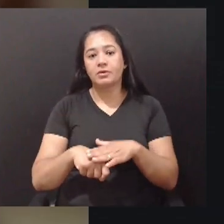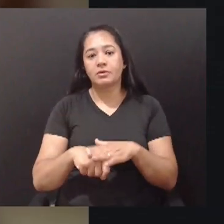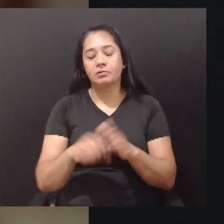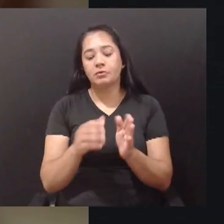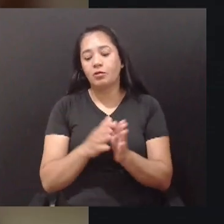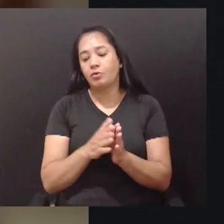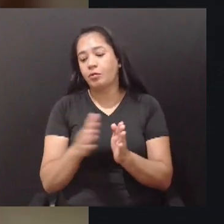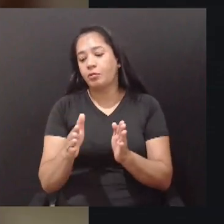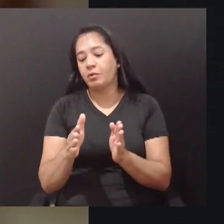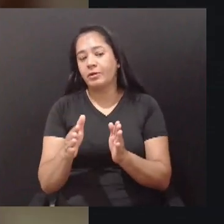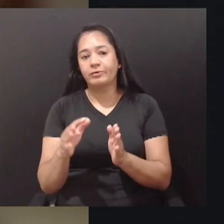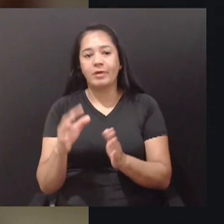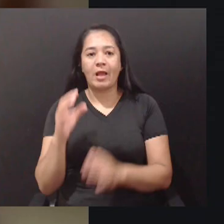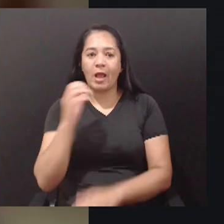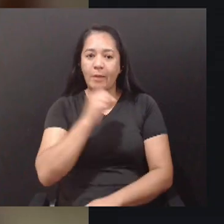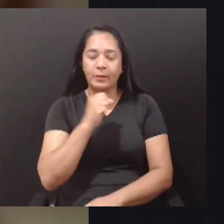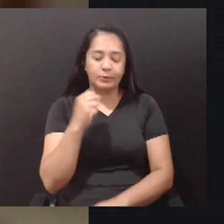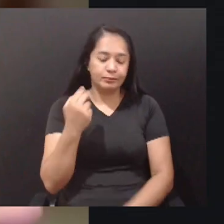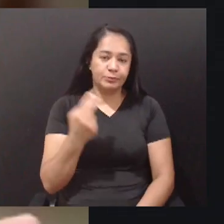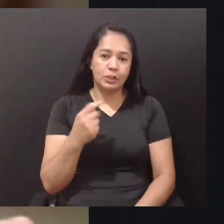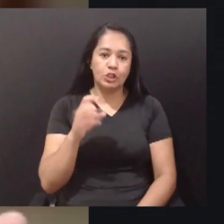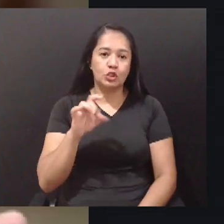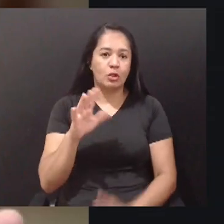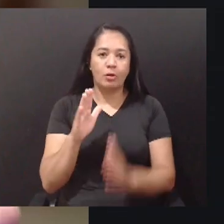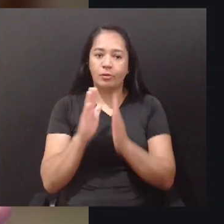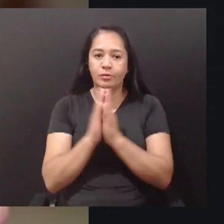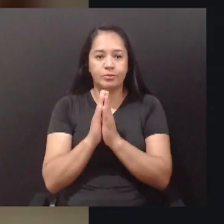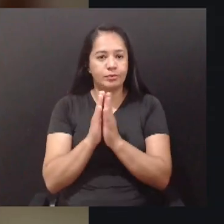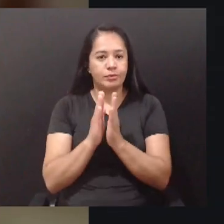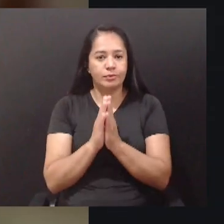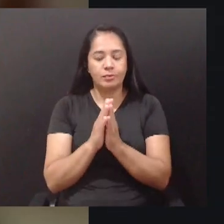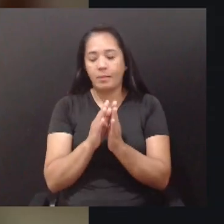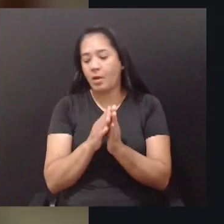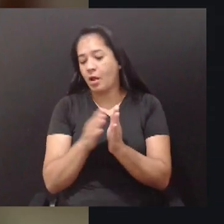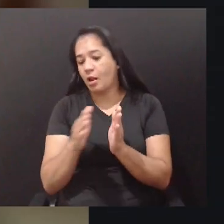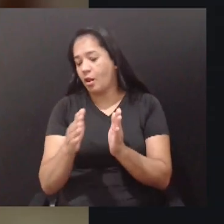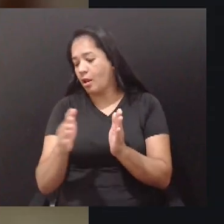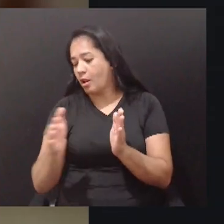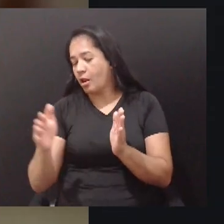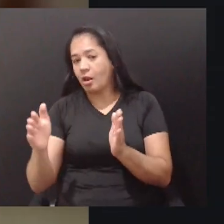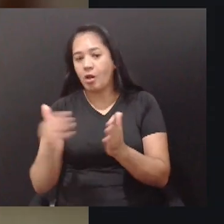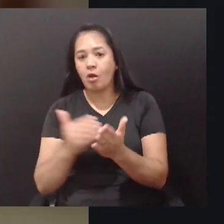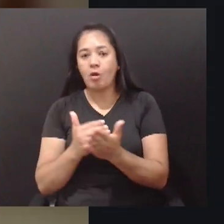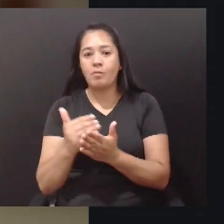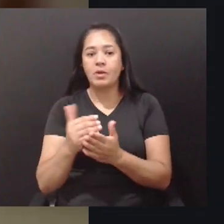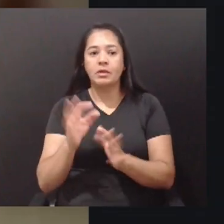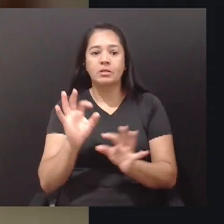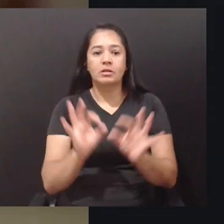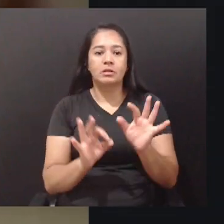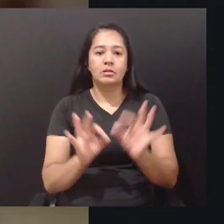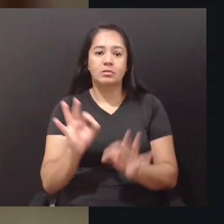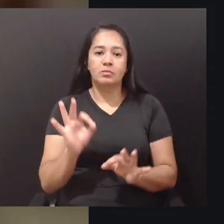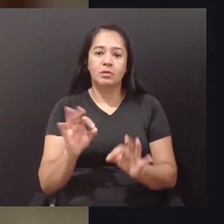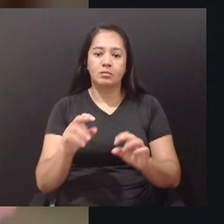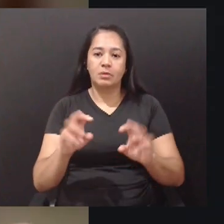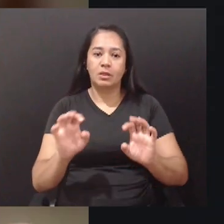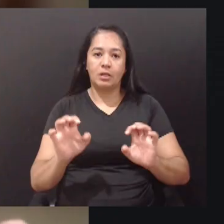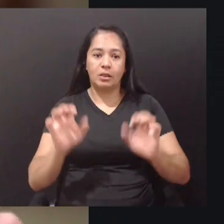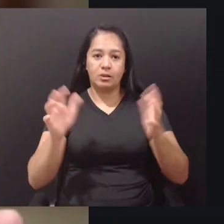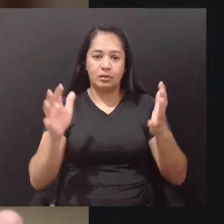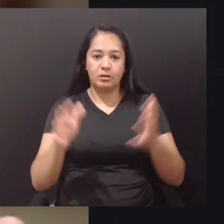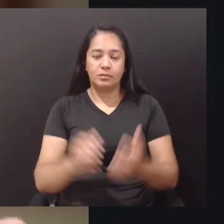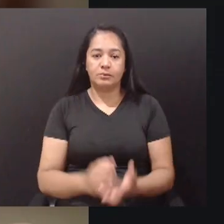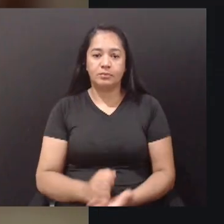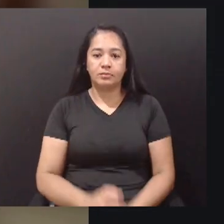o que fazer, é rezar. No médio prazo é começar a se preparar para esses eventos. E no